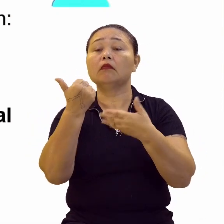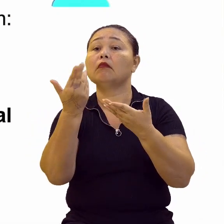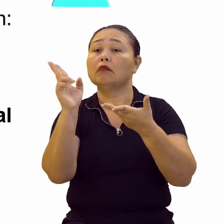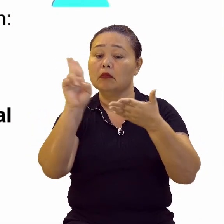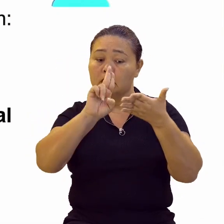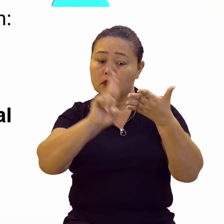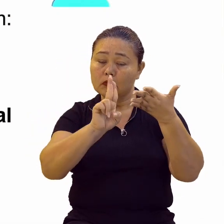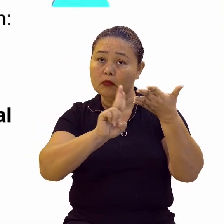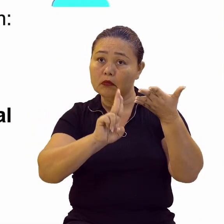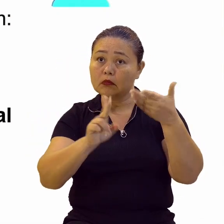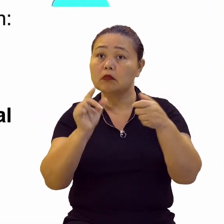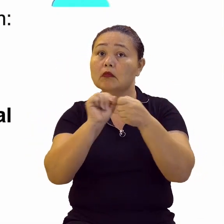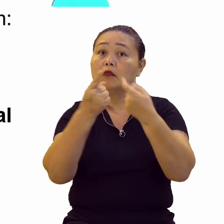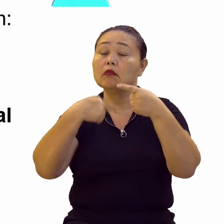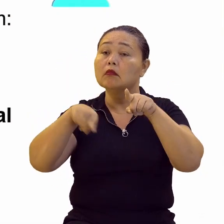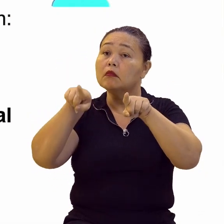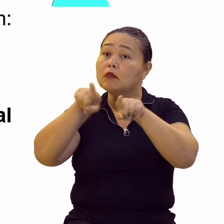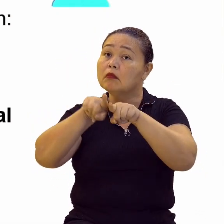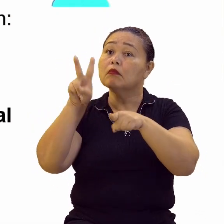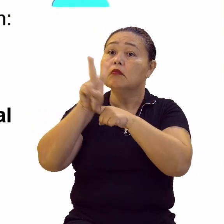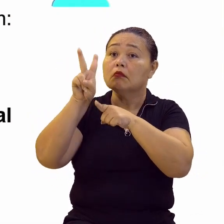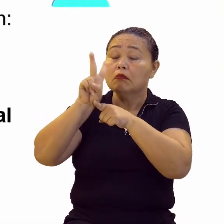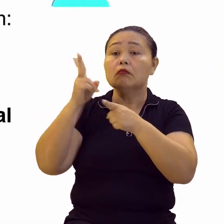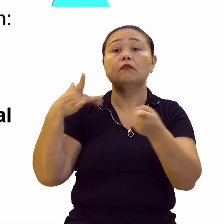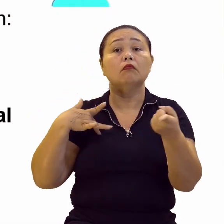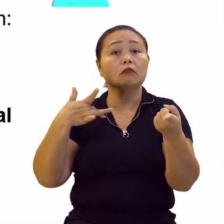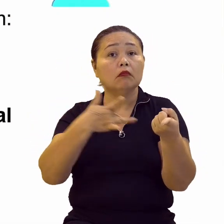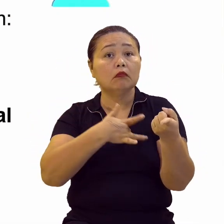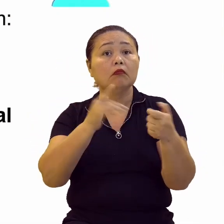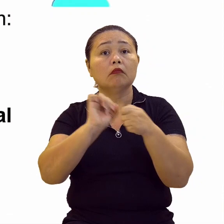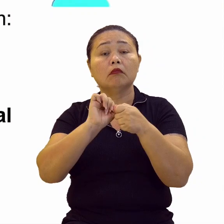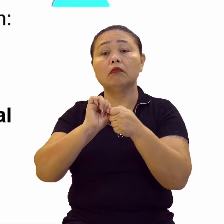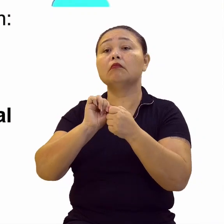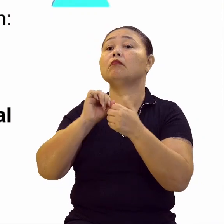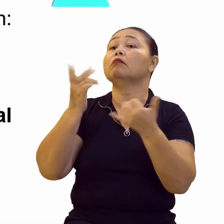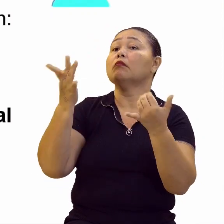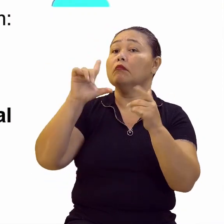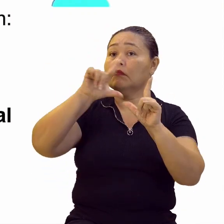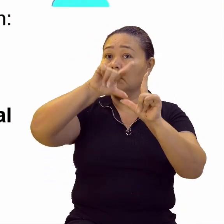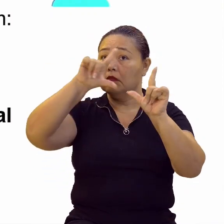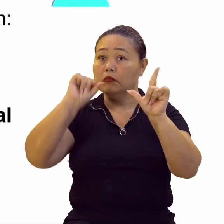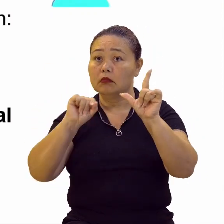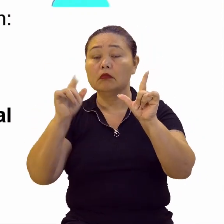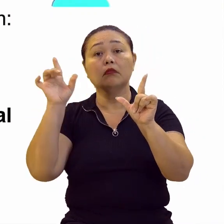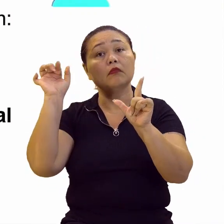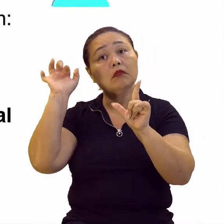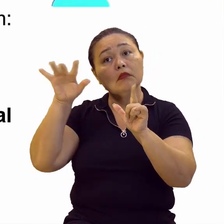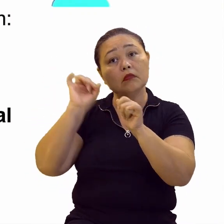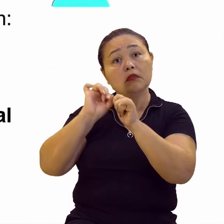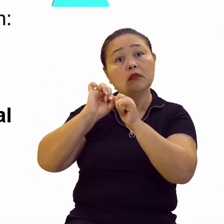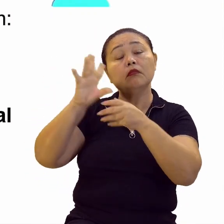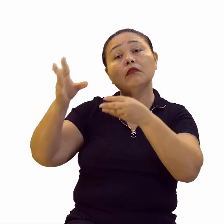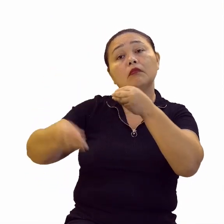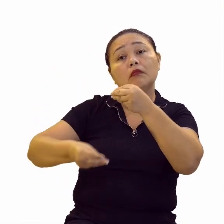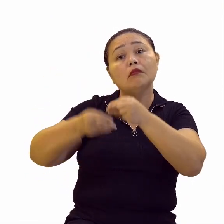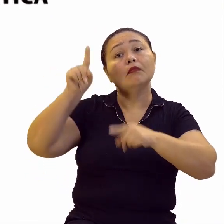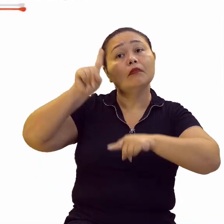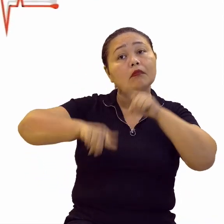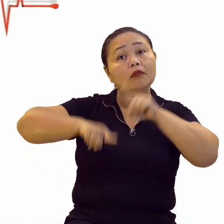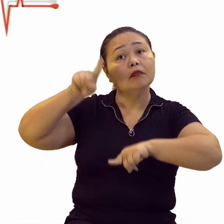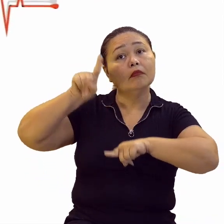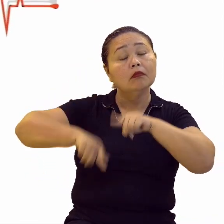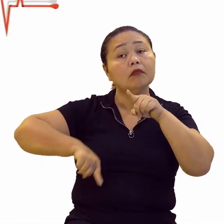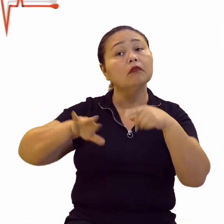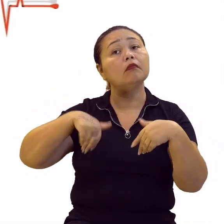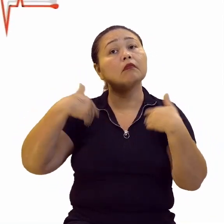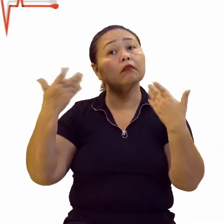Diagnóstico, tá? Ele está disponível nesse link e também tem lá no material complementar, ok? E aí eu chamo vocês